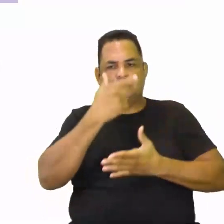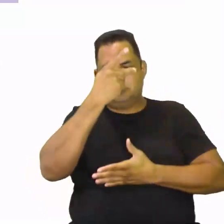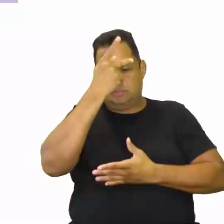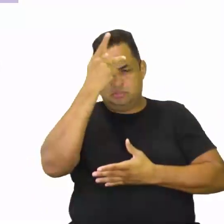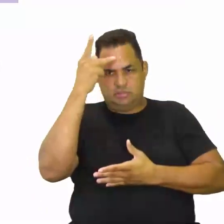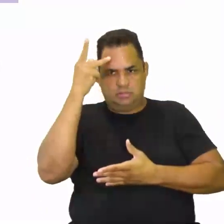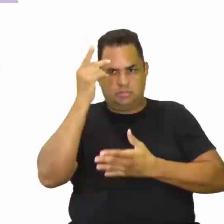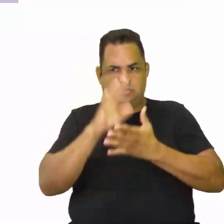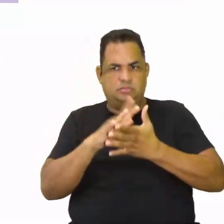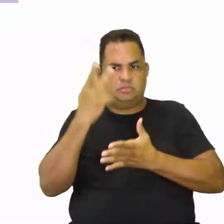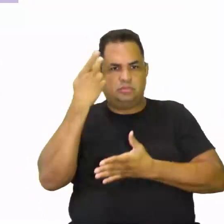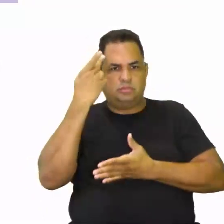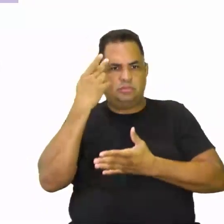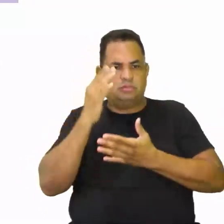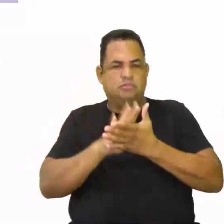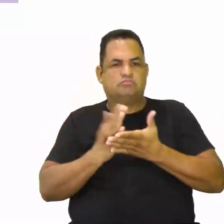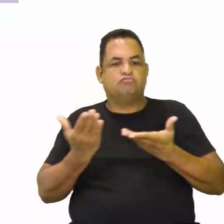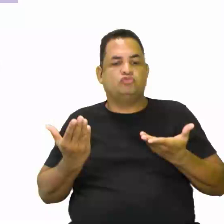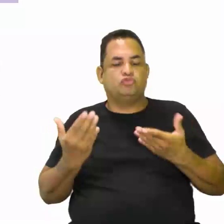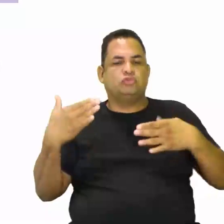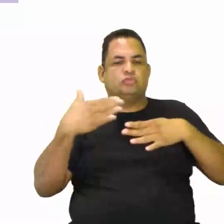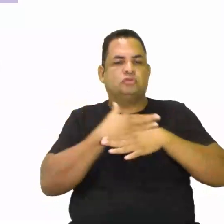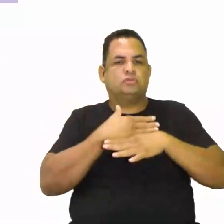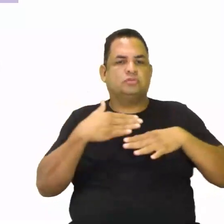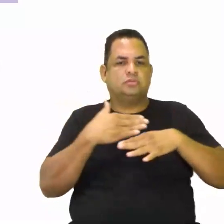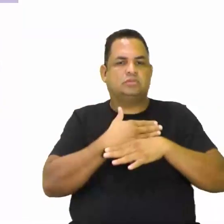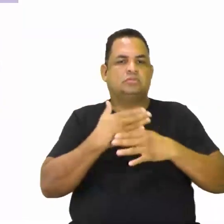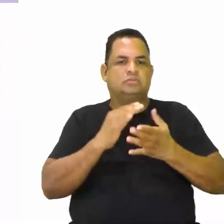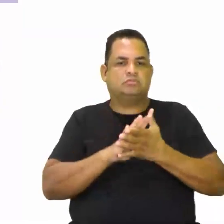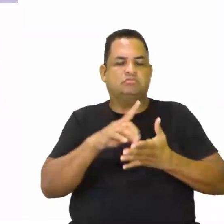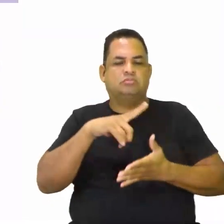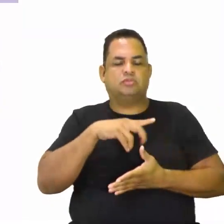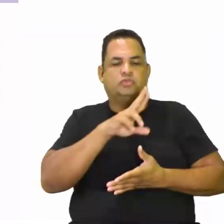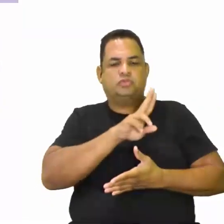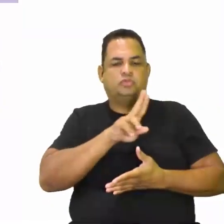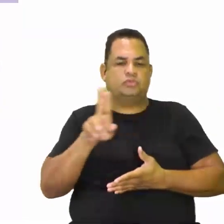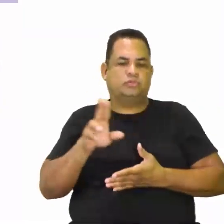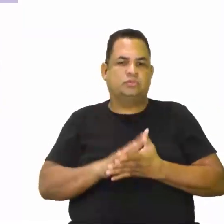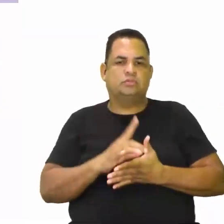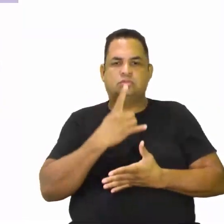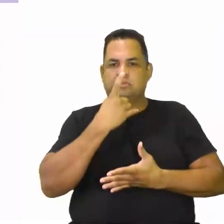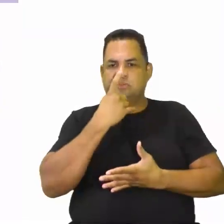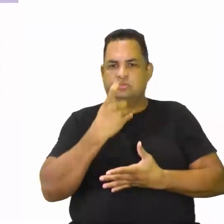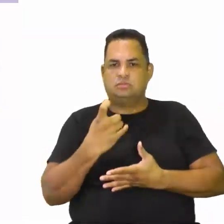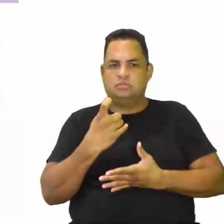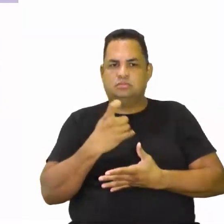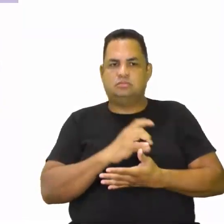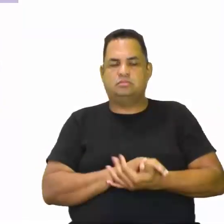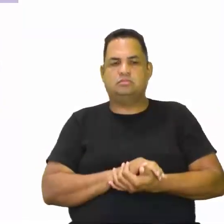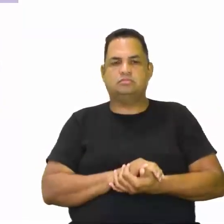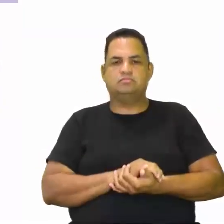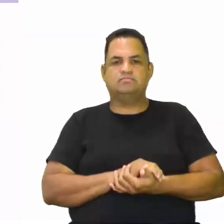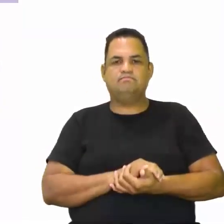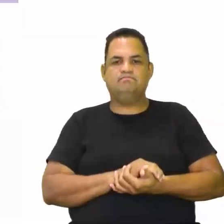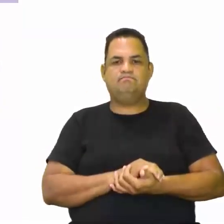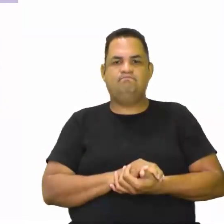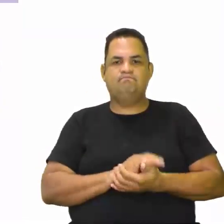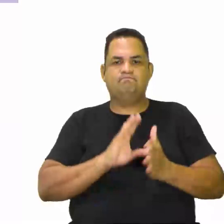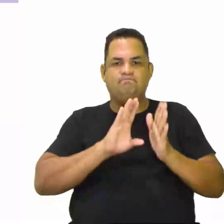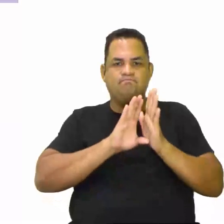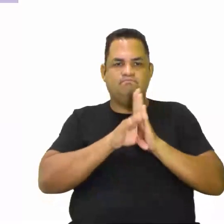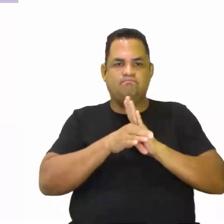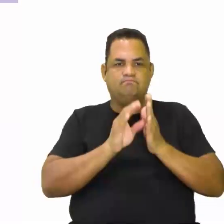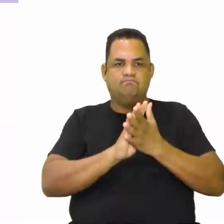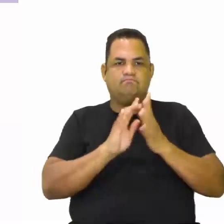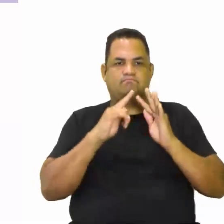naturais gerado nos centros humanos é conhecido como lixo. Então, esse é o conceito no geral,